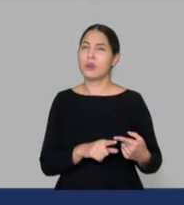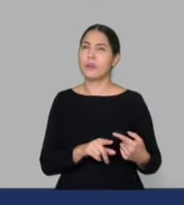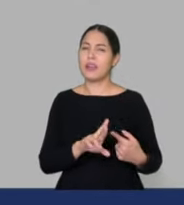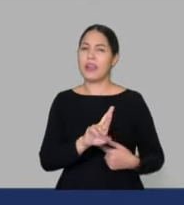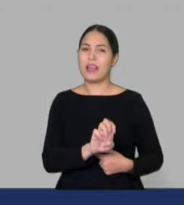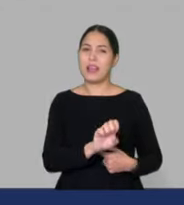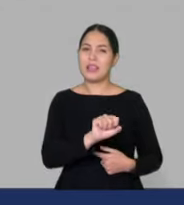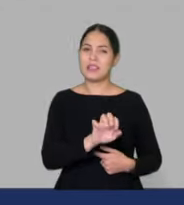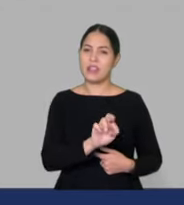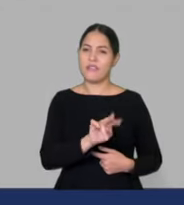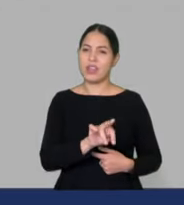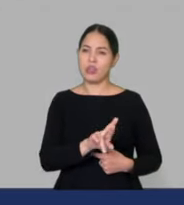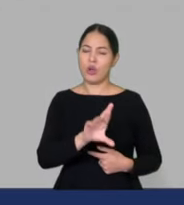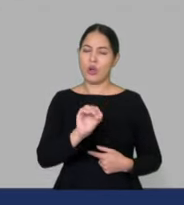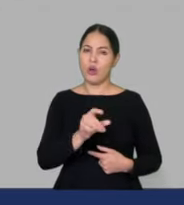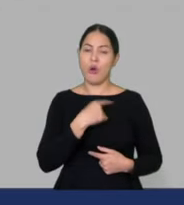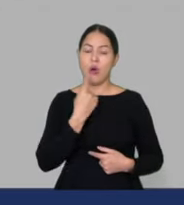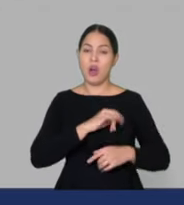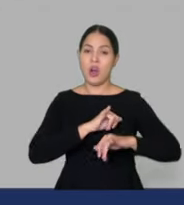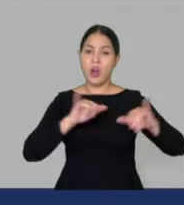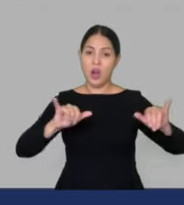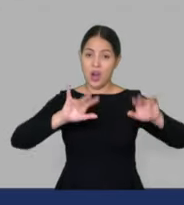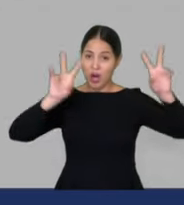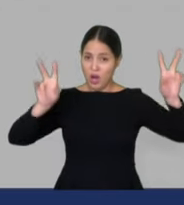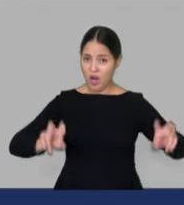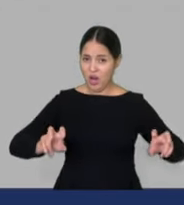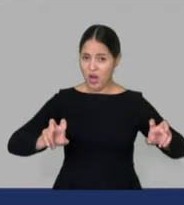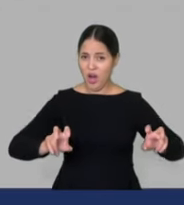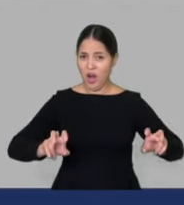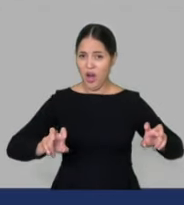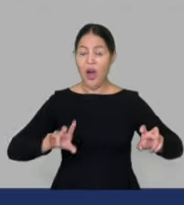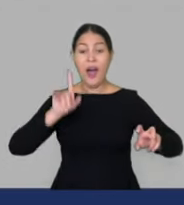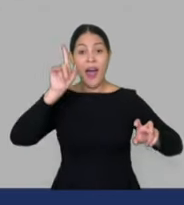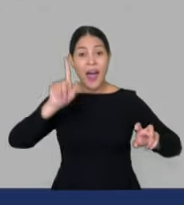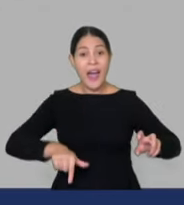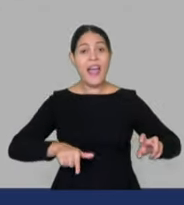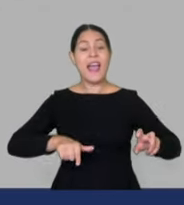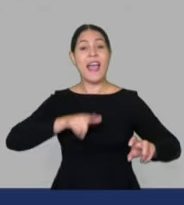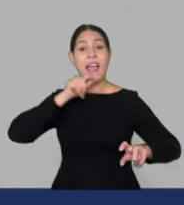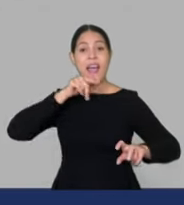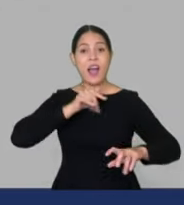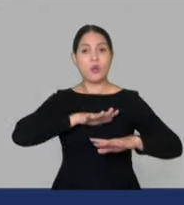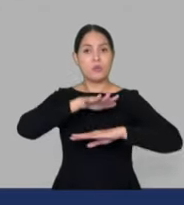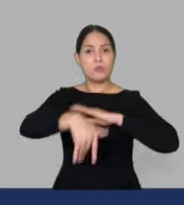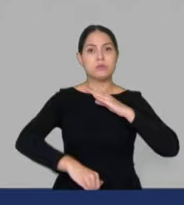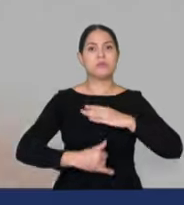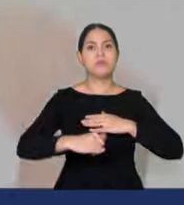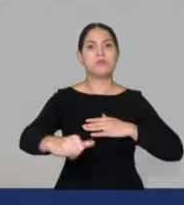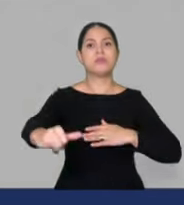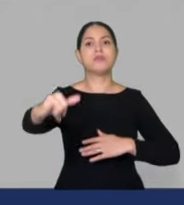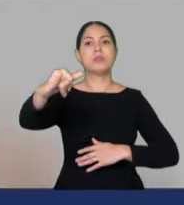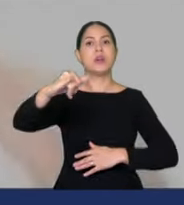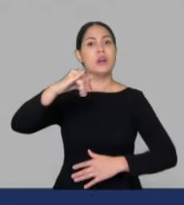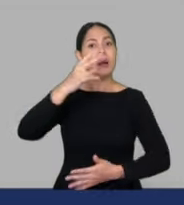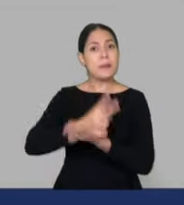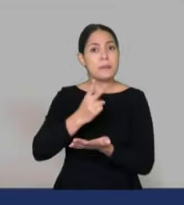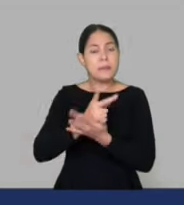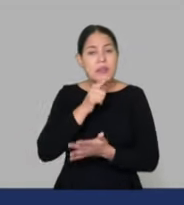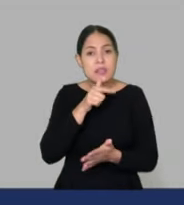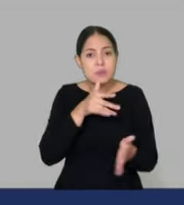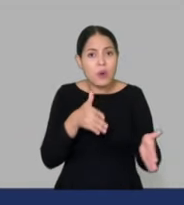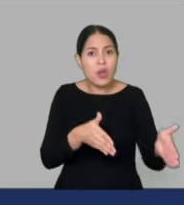nosso complexo hidrelétrico, né, de usinas ao longo de um mesmo rio, que controlam um estoque de eletricidade, que é justamente ele que